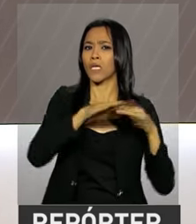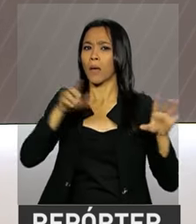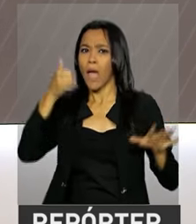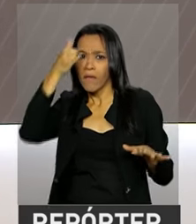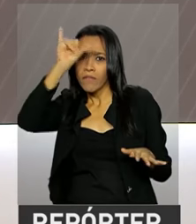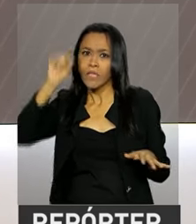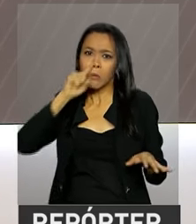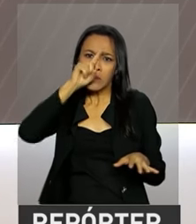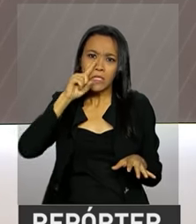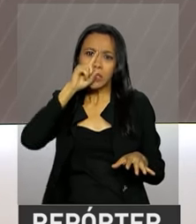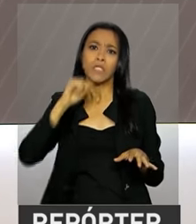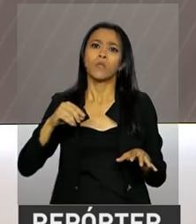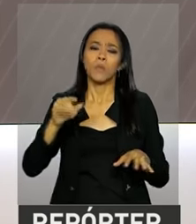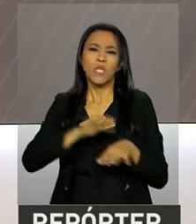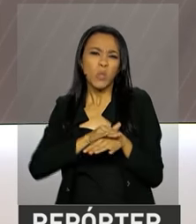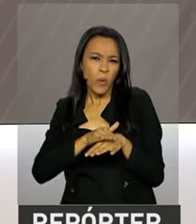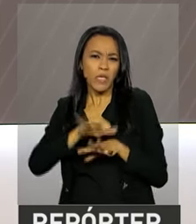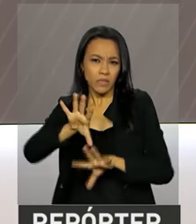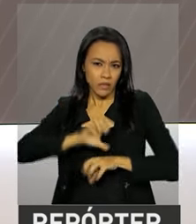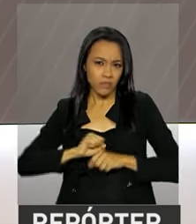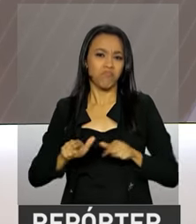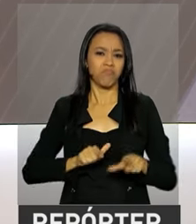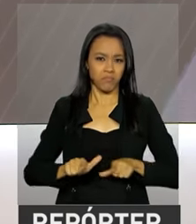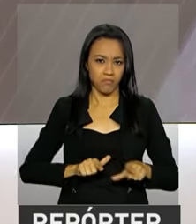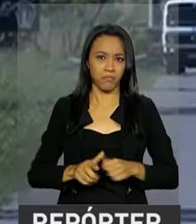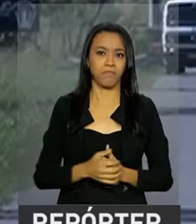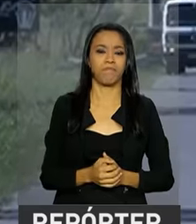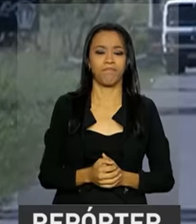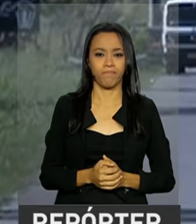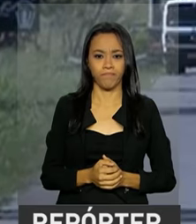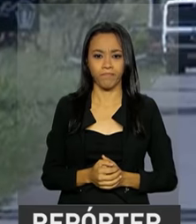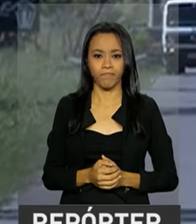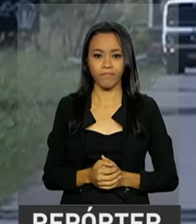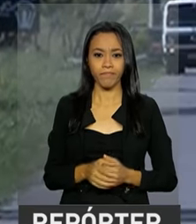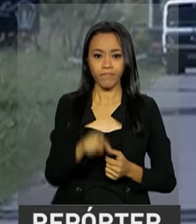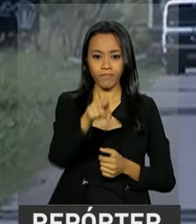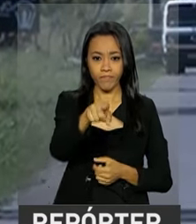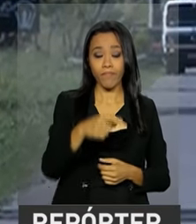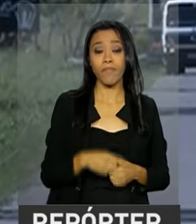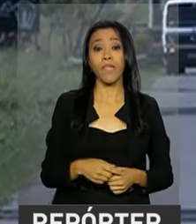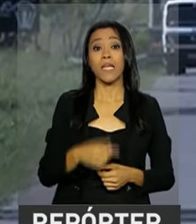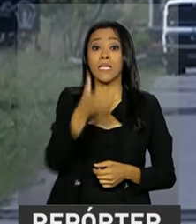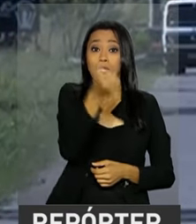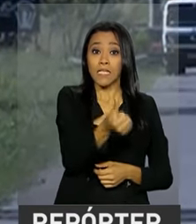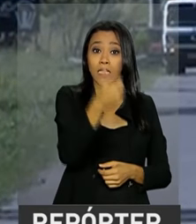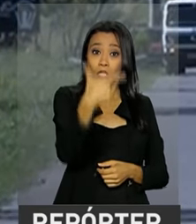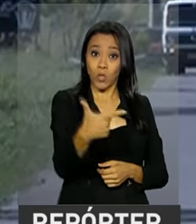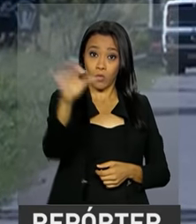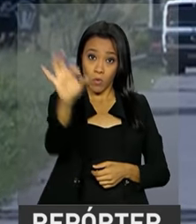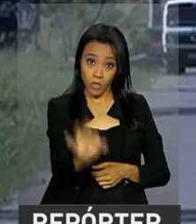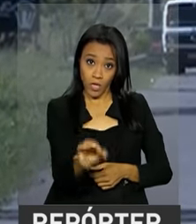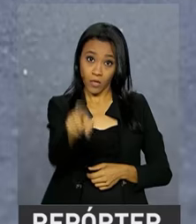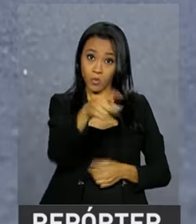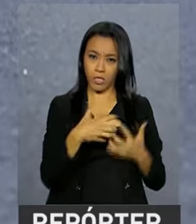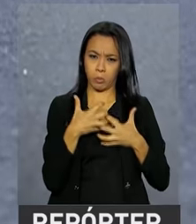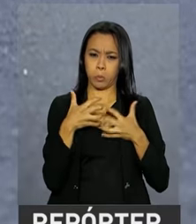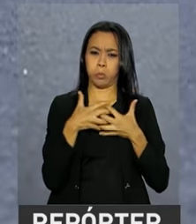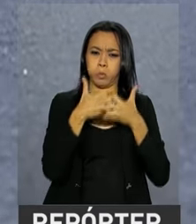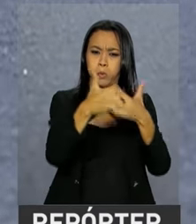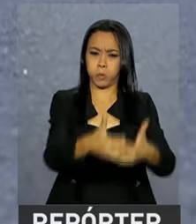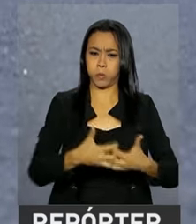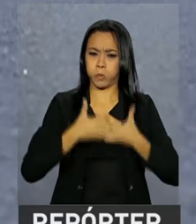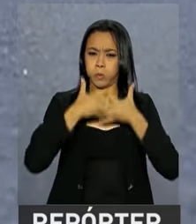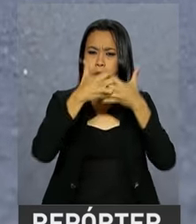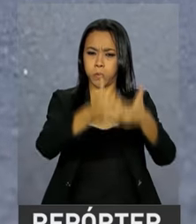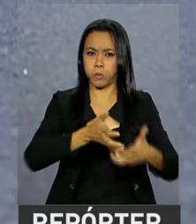acidentes e doenças relacionadas ao trabalho. Com 62% do transporte de carga concentrado